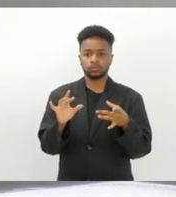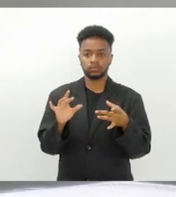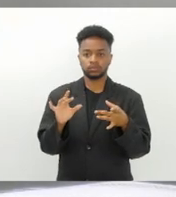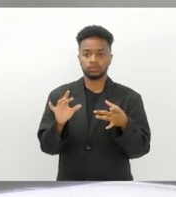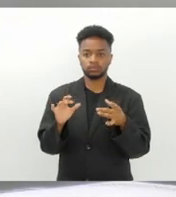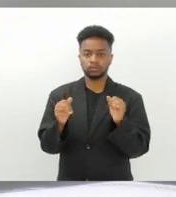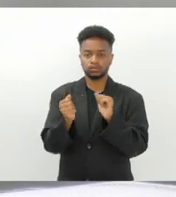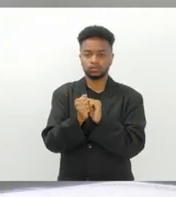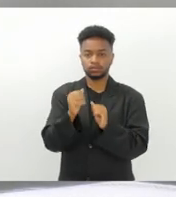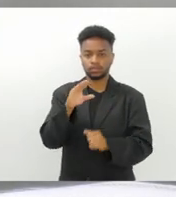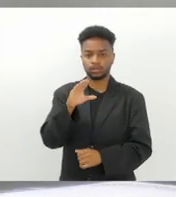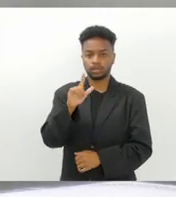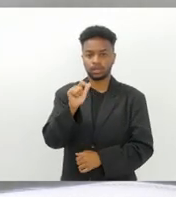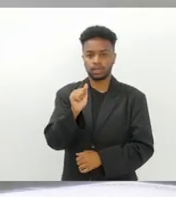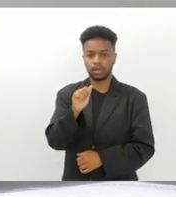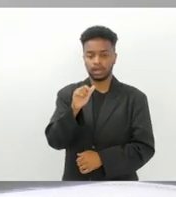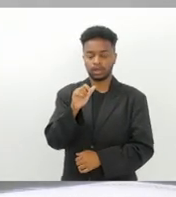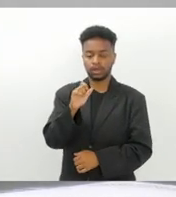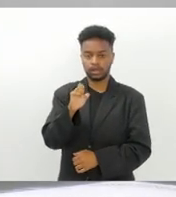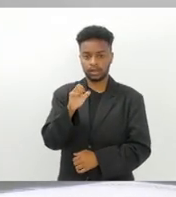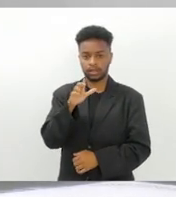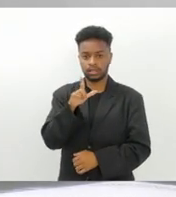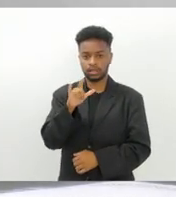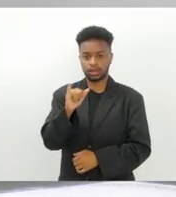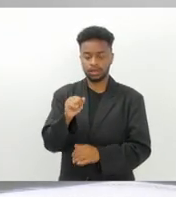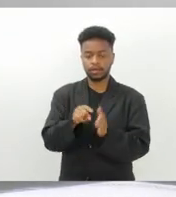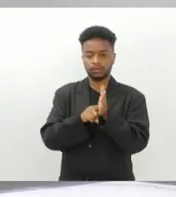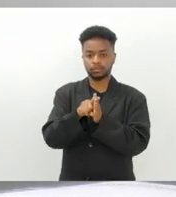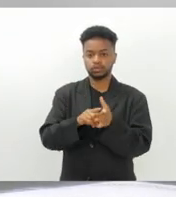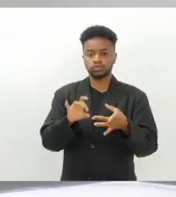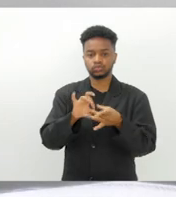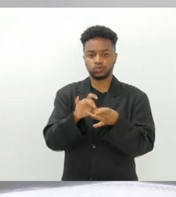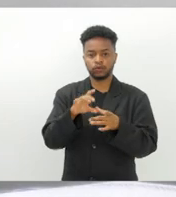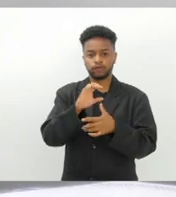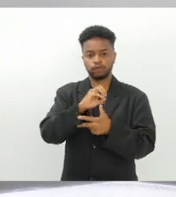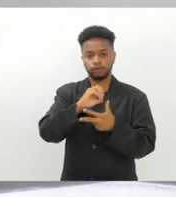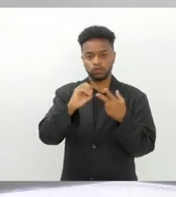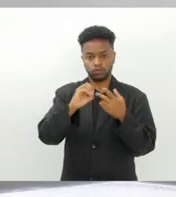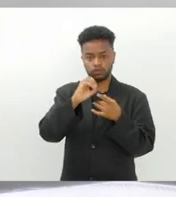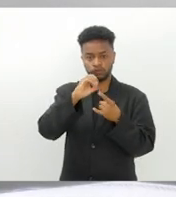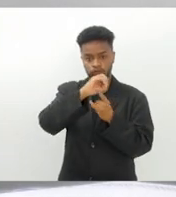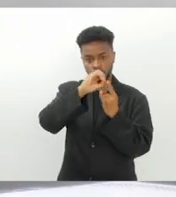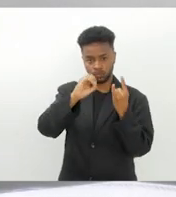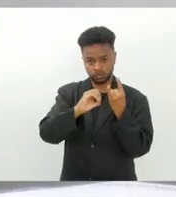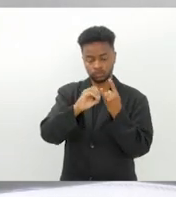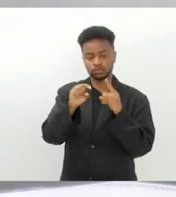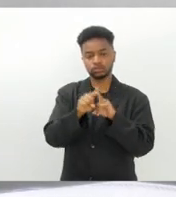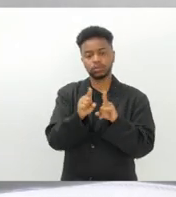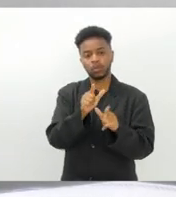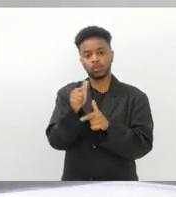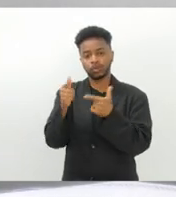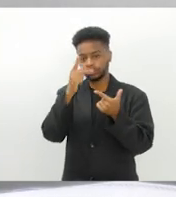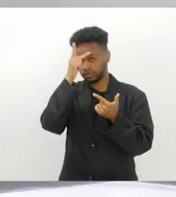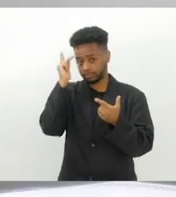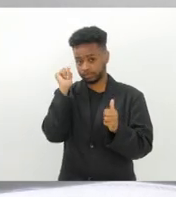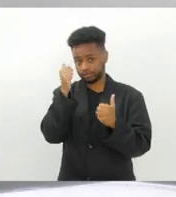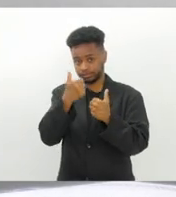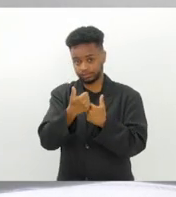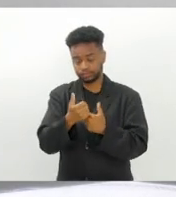Clélia Cristina, pesquisadora da Fiocruz, com apoio de outros que estão aqui também presentes. Então, aqui vocês têm